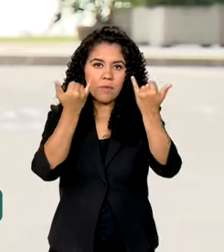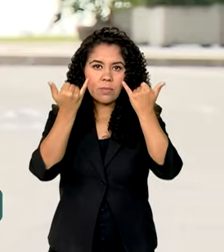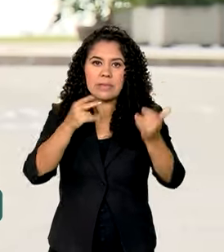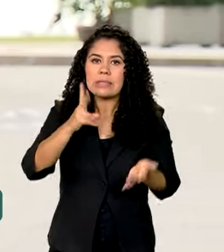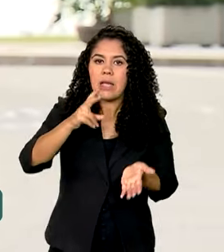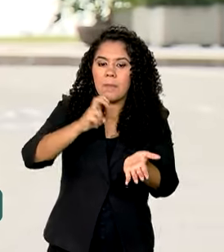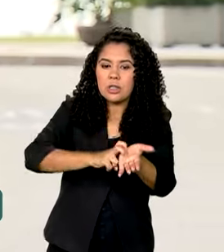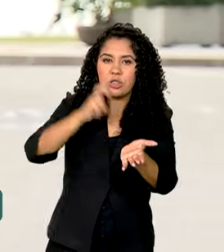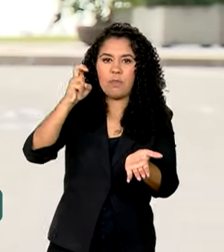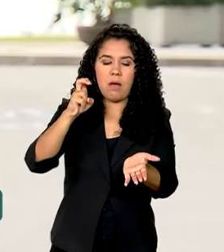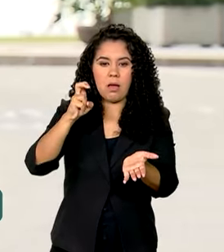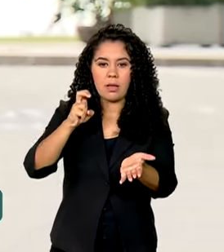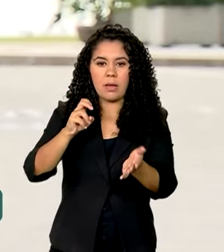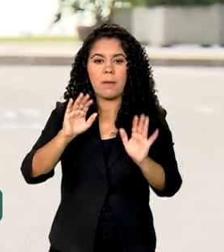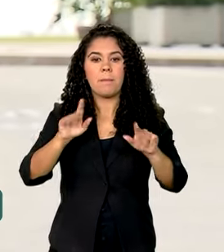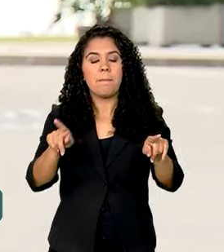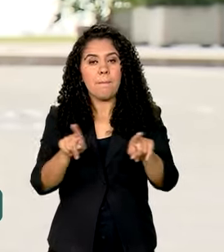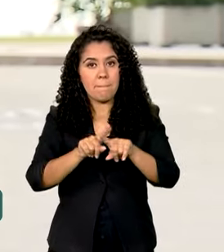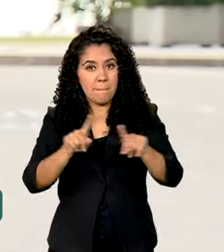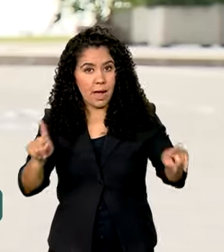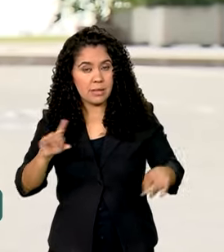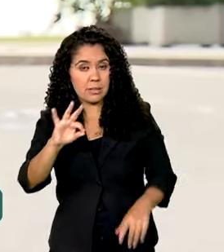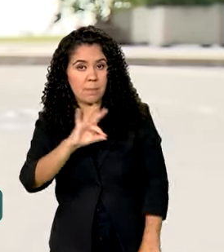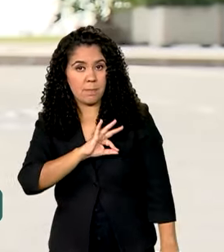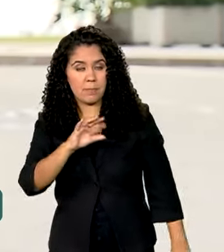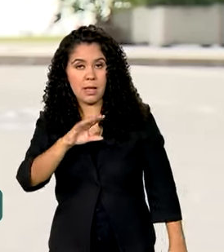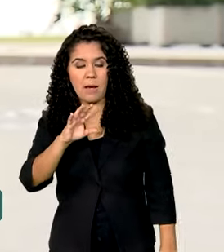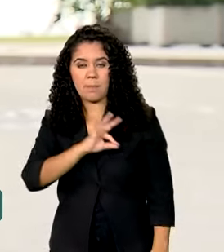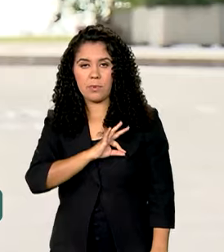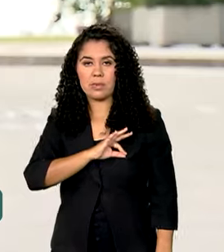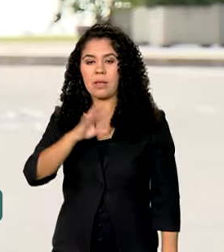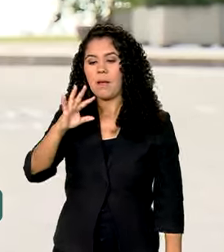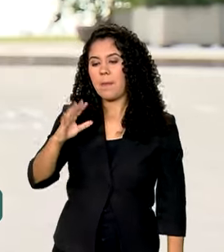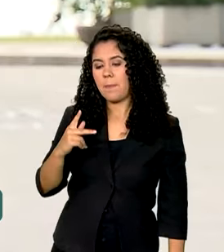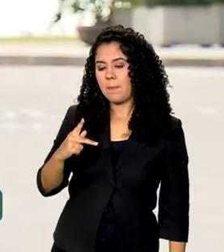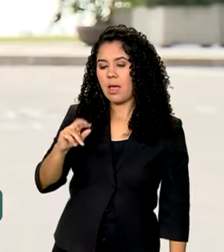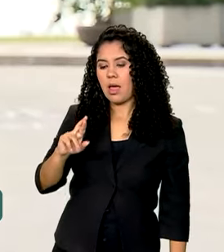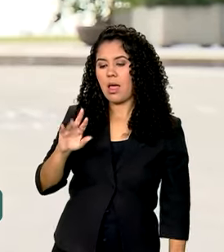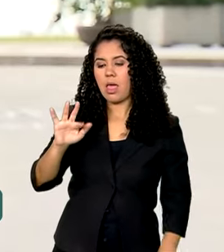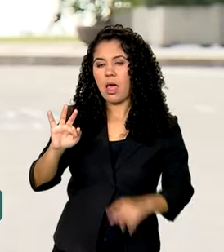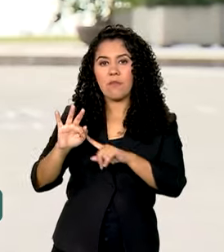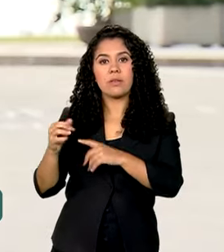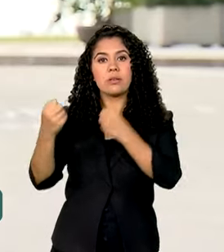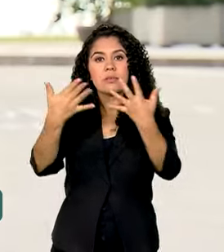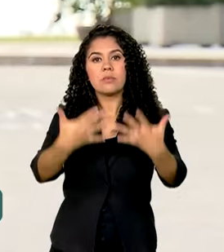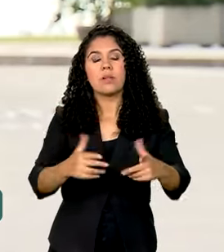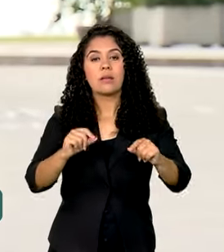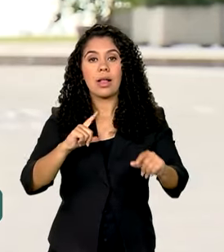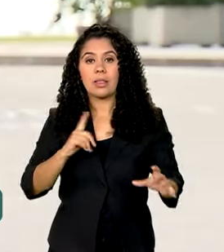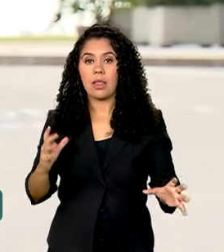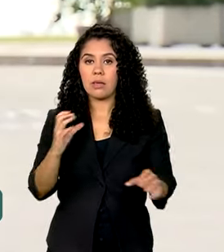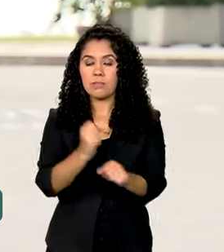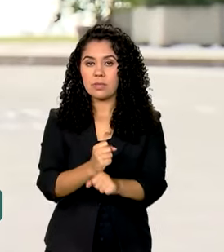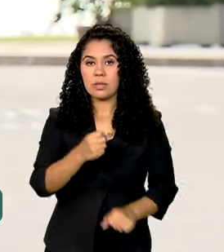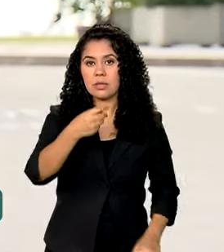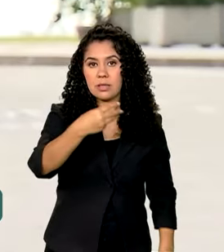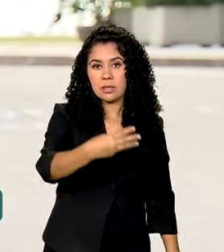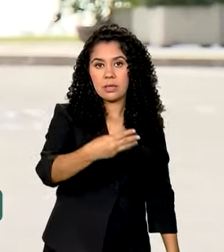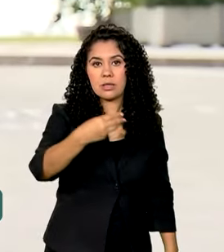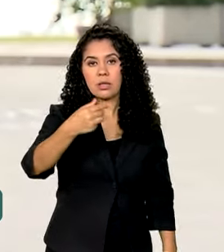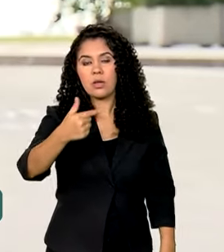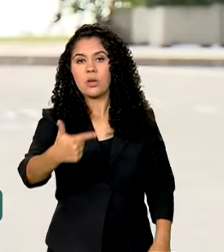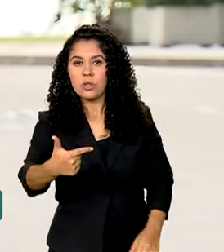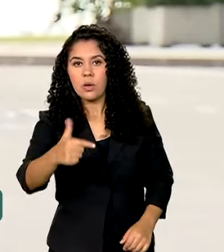da manhã. Já o balanço da Polícia Rodoviária Federal indica que neste momento há 32 trechos